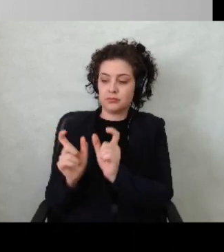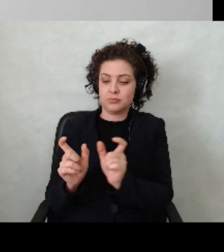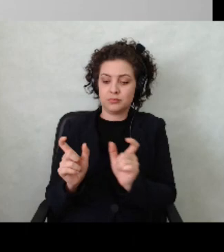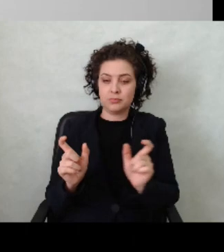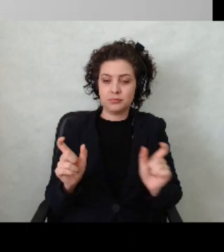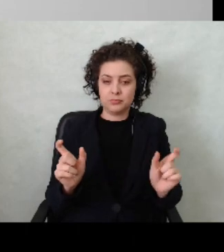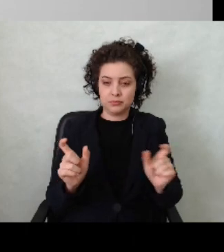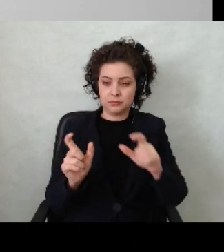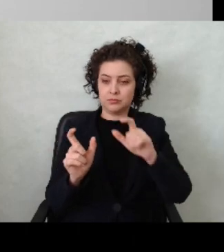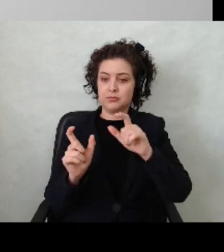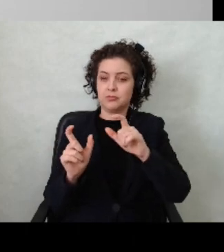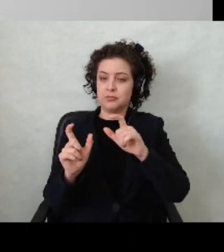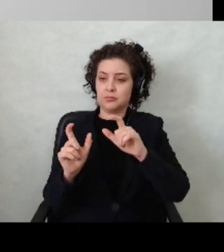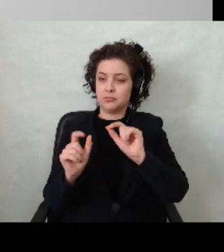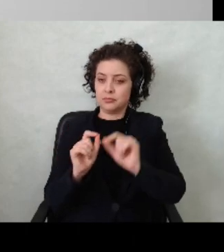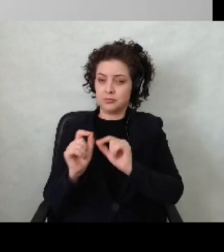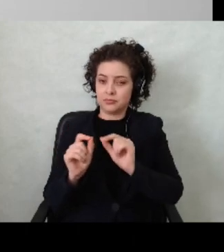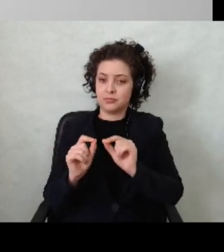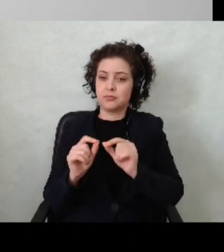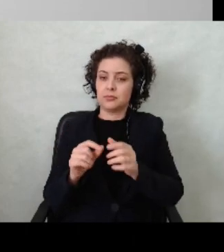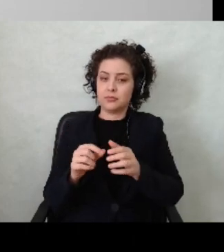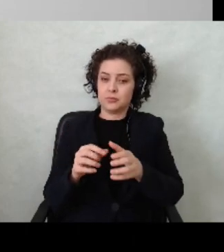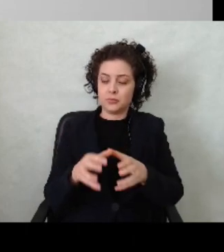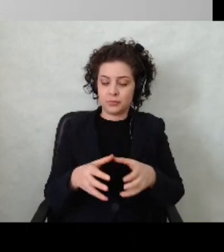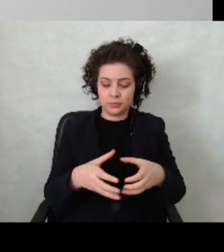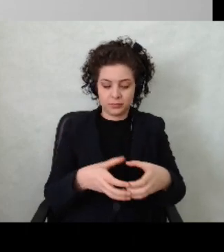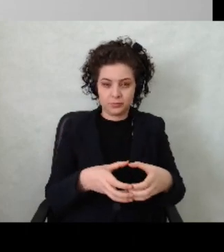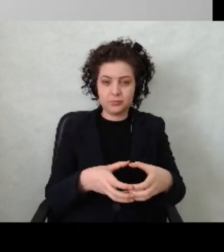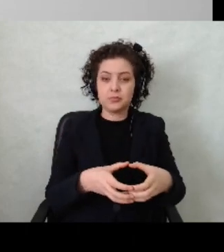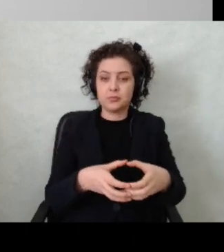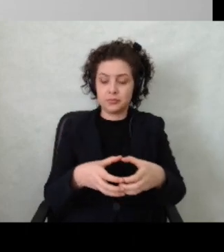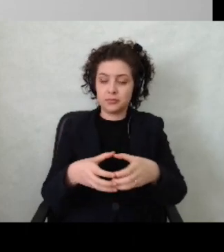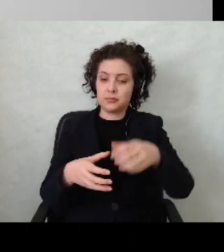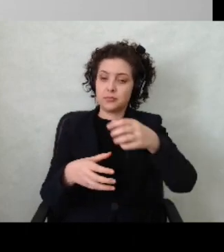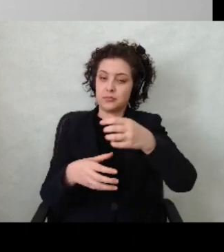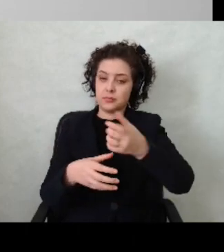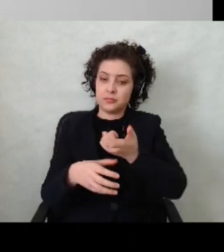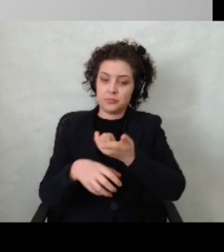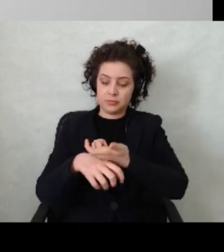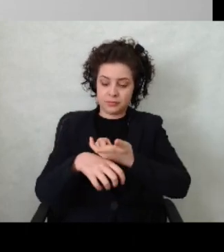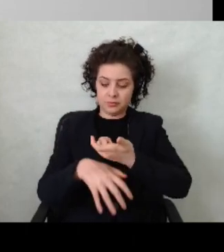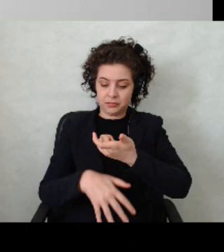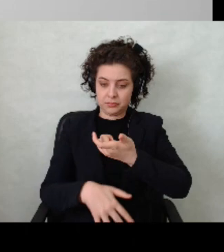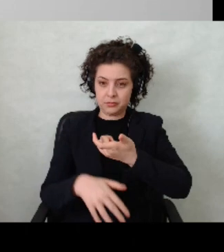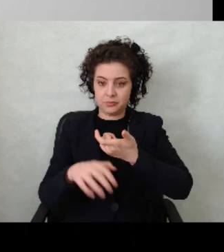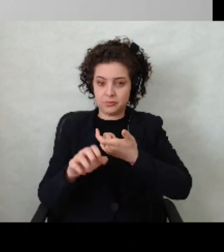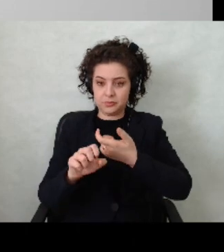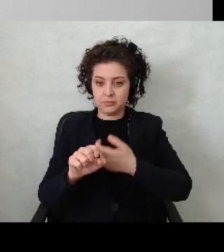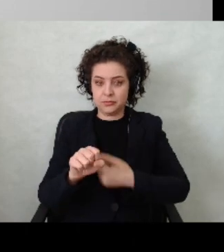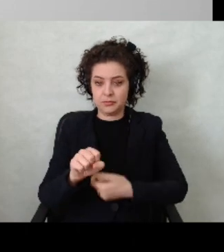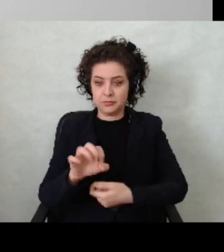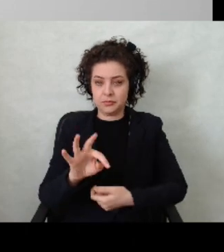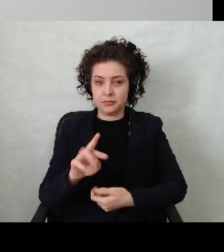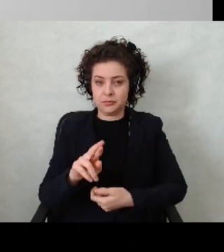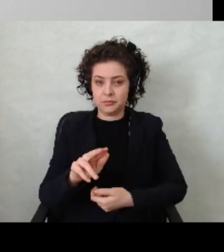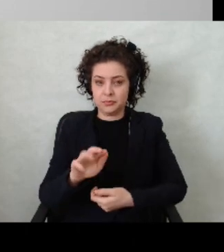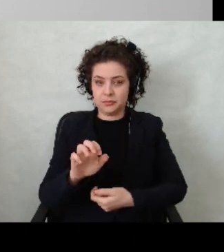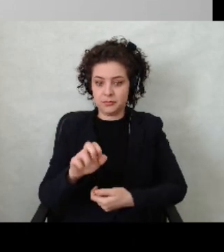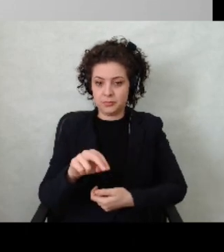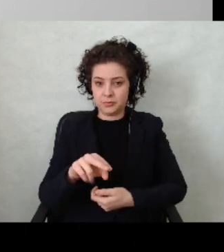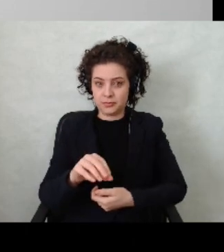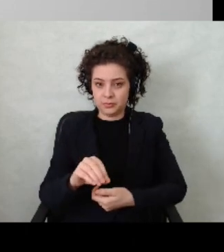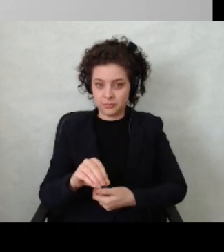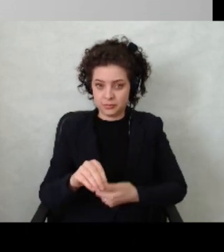de compostos derivados de estrógenos. Os estrógenos, eles já são bem conhecidos, são hormônios que